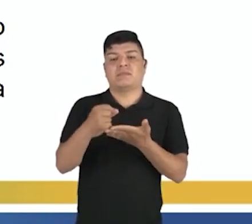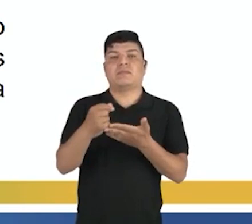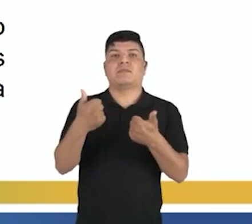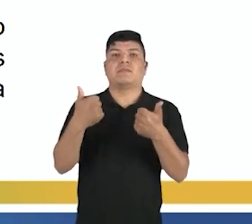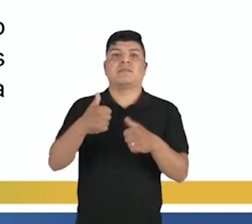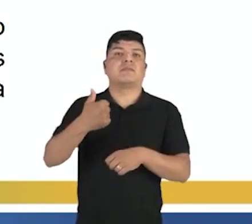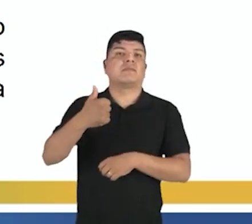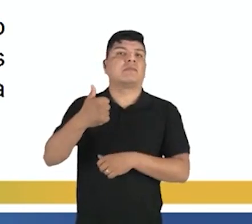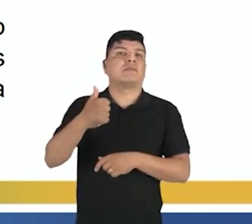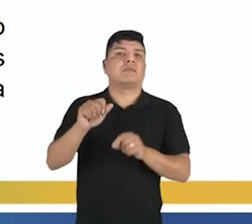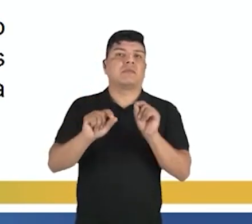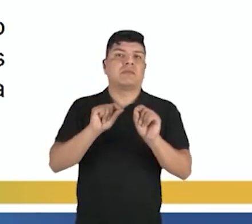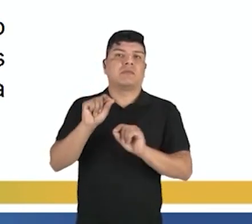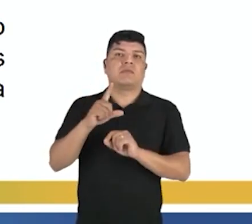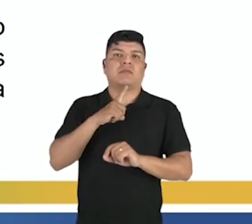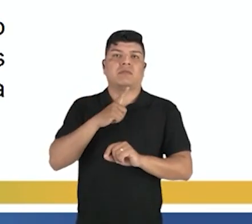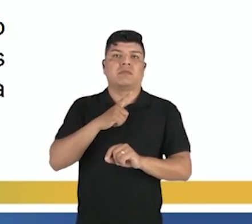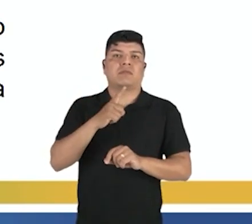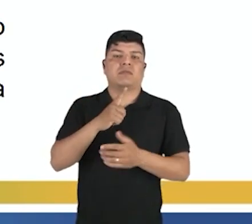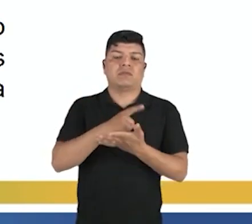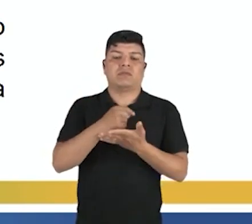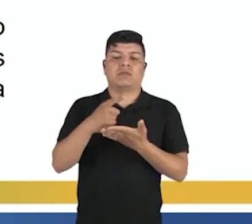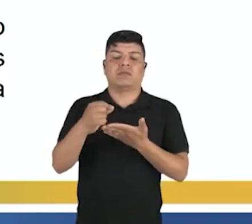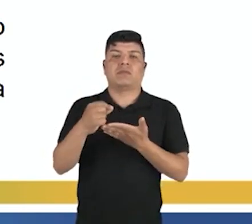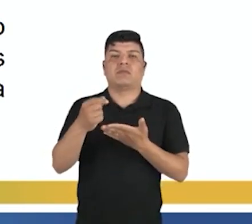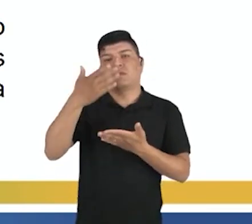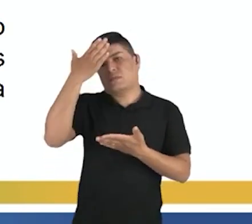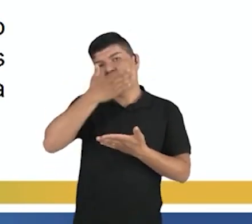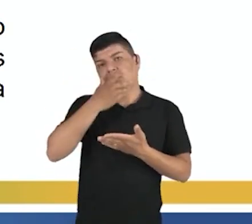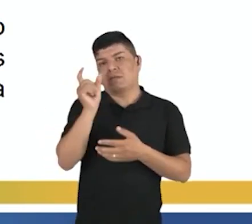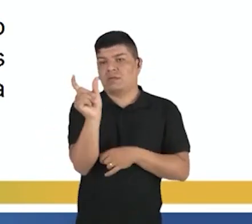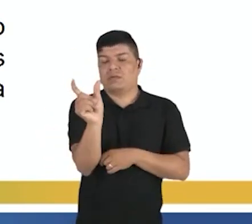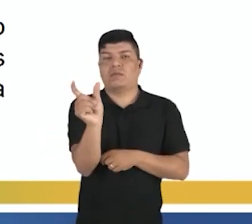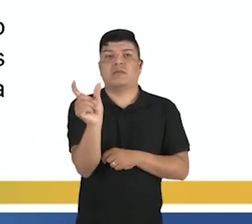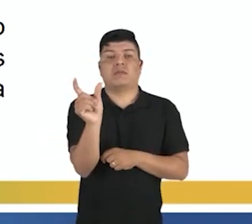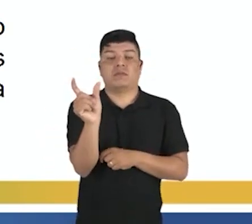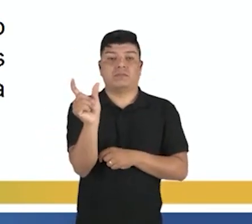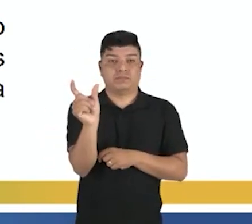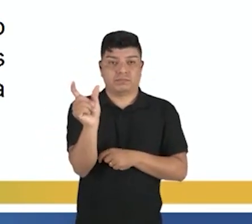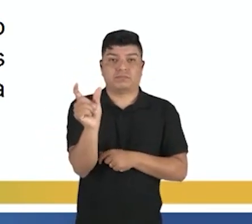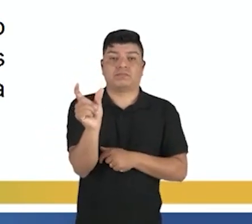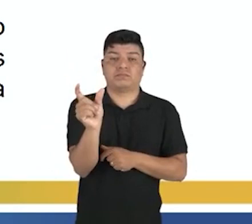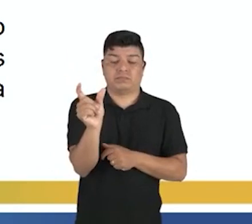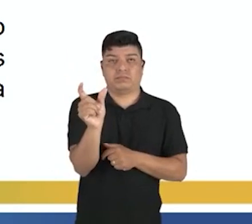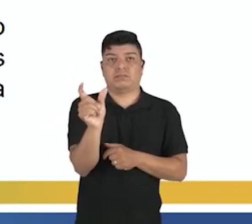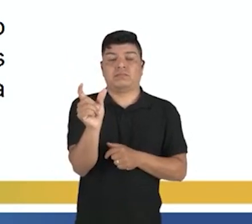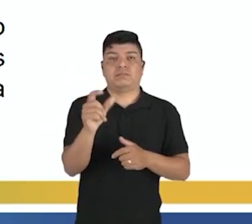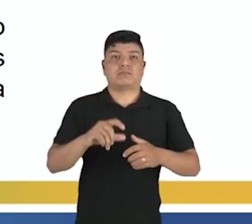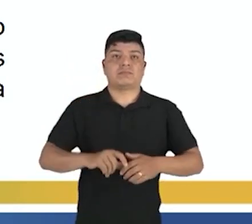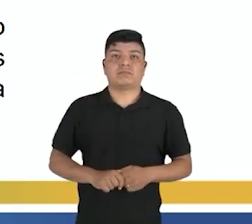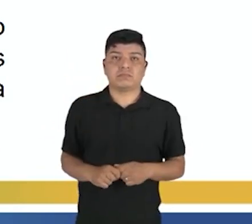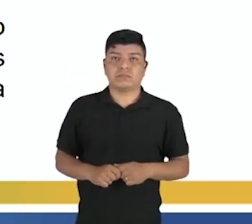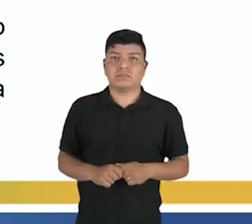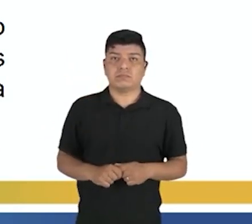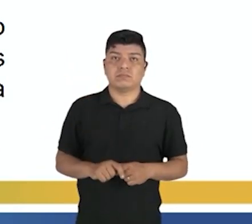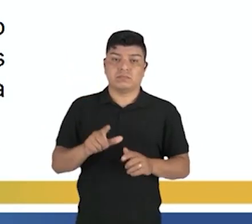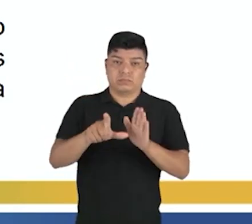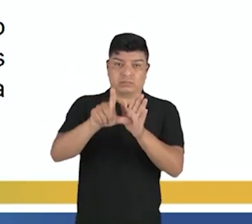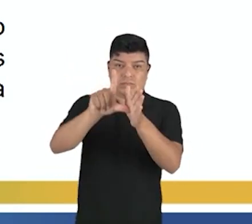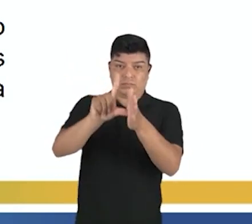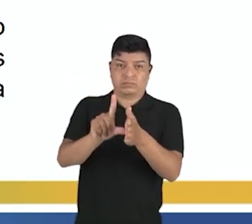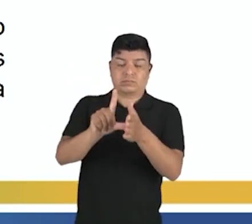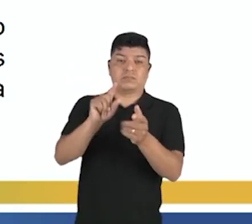primeiramente. Quando nós temos o artigo na frente de uma palavra, logo a